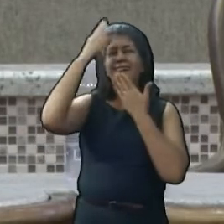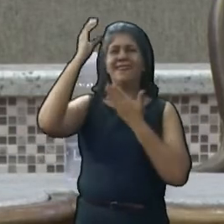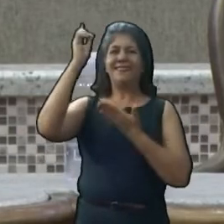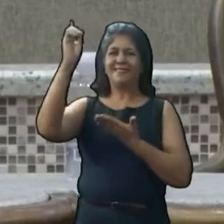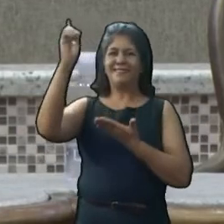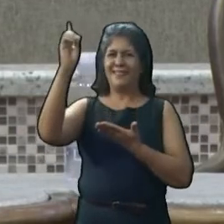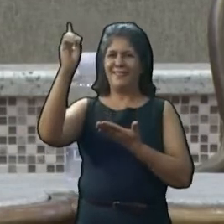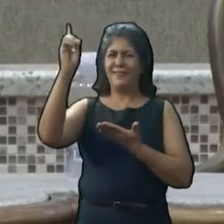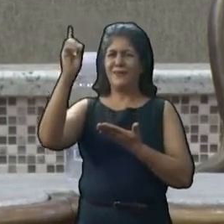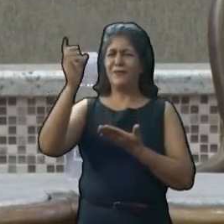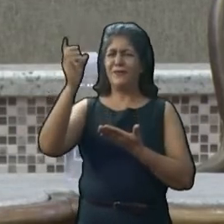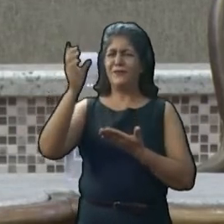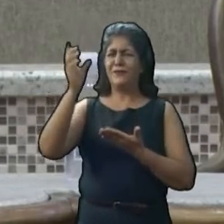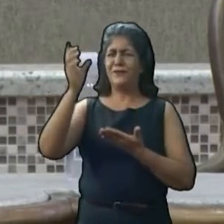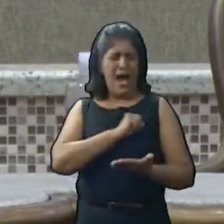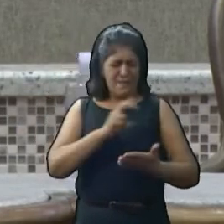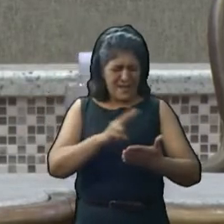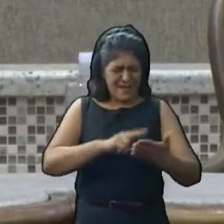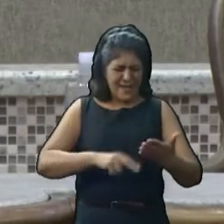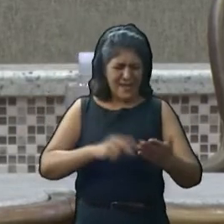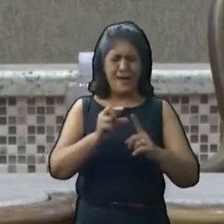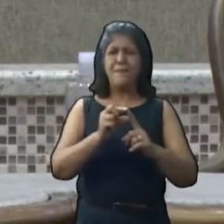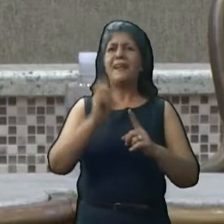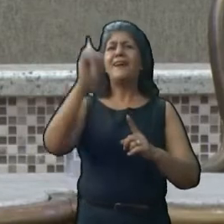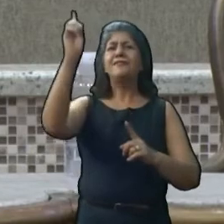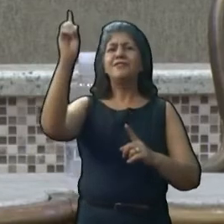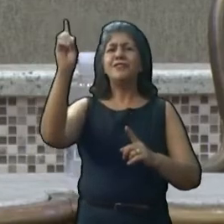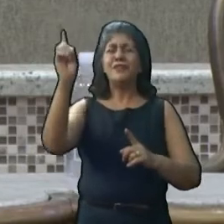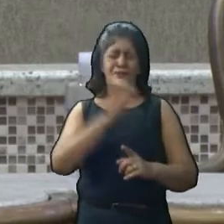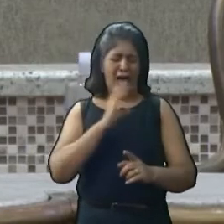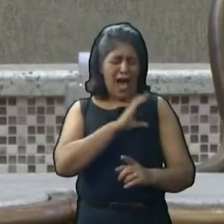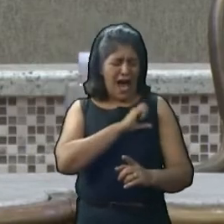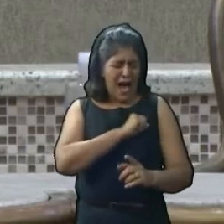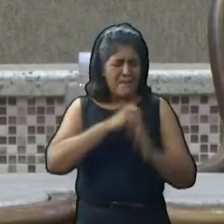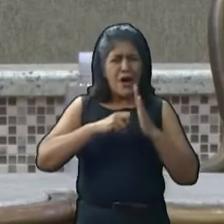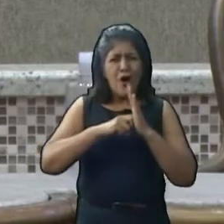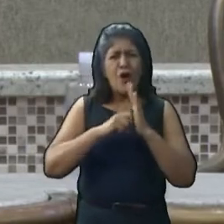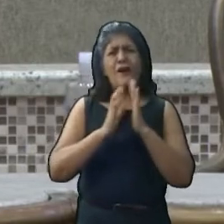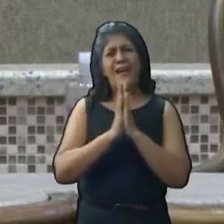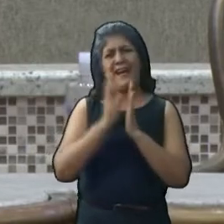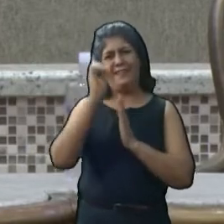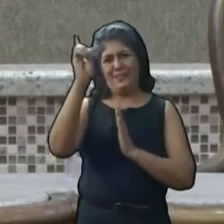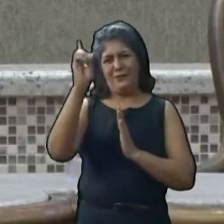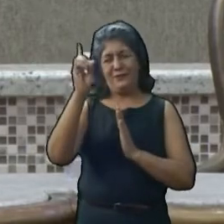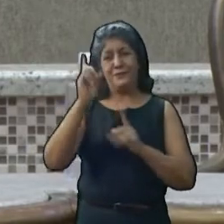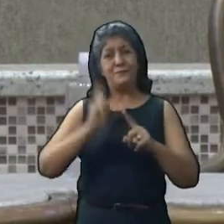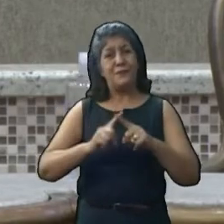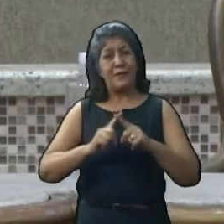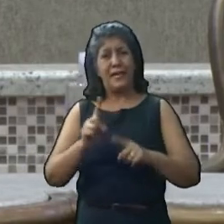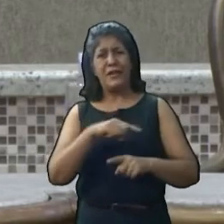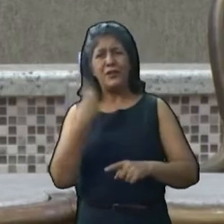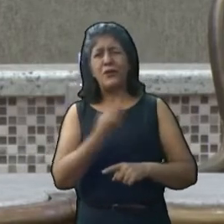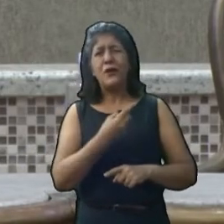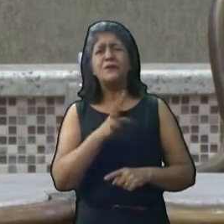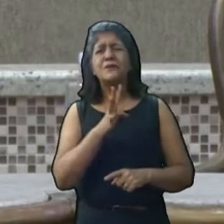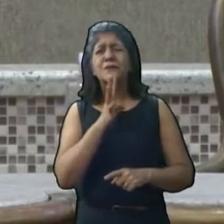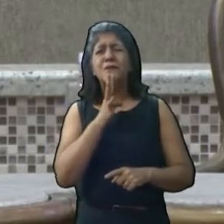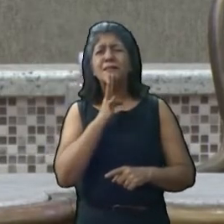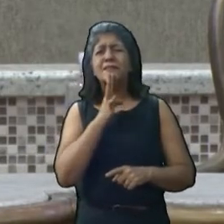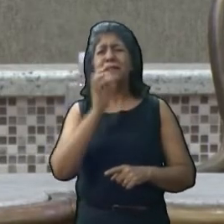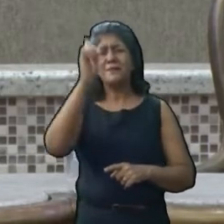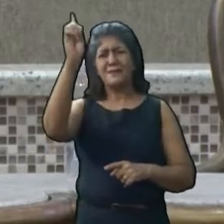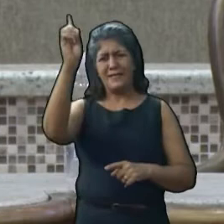deus nós estamos é levando ou reconhecendo os feitos o senhor em nossa vida o